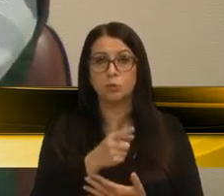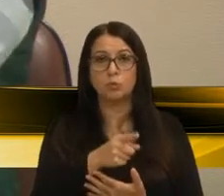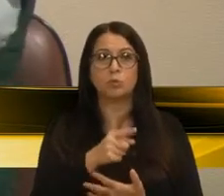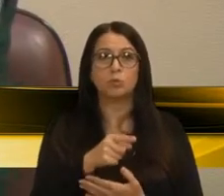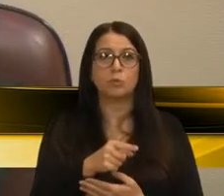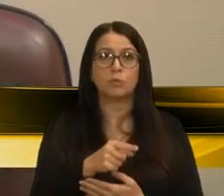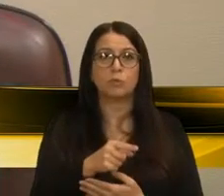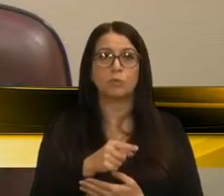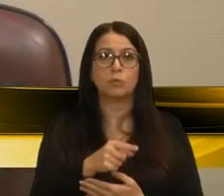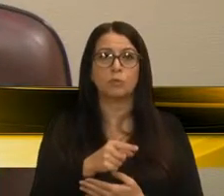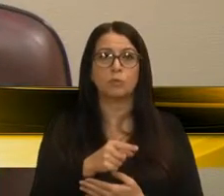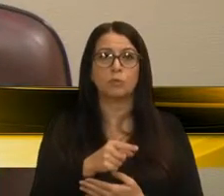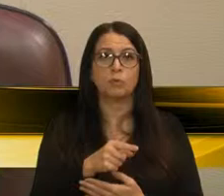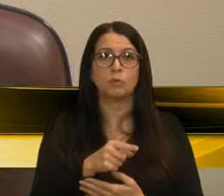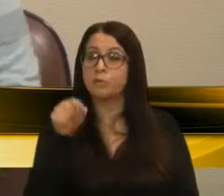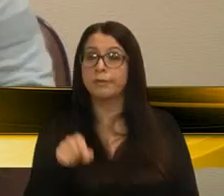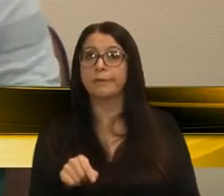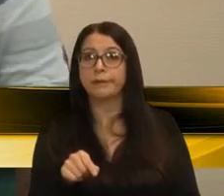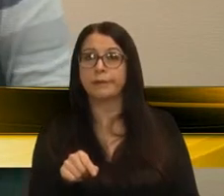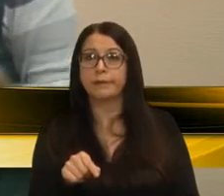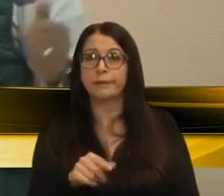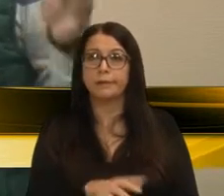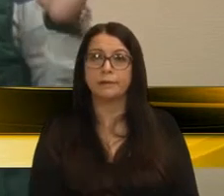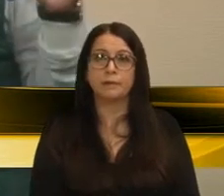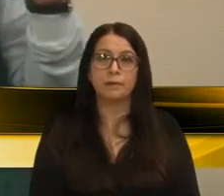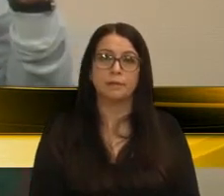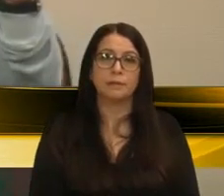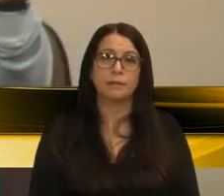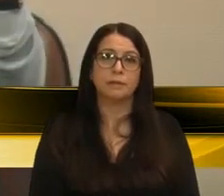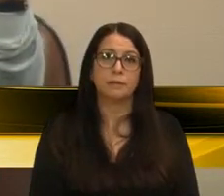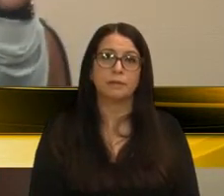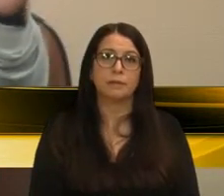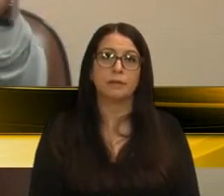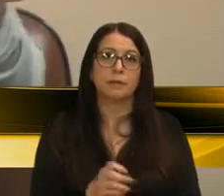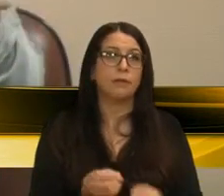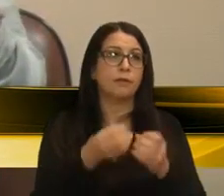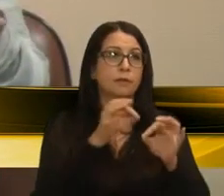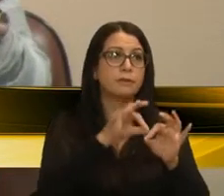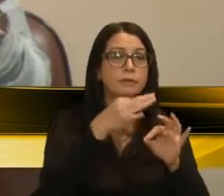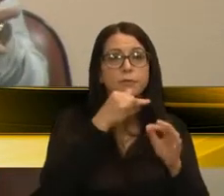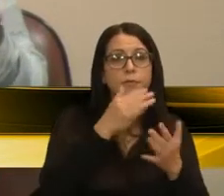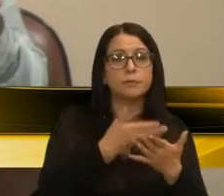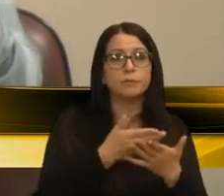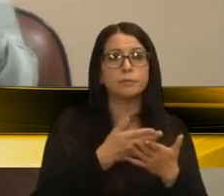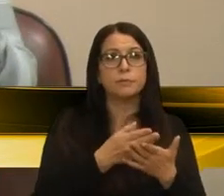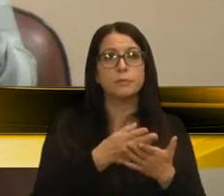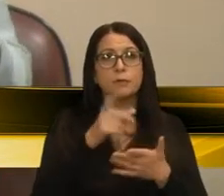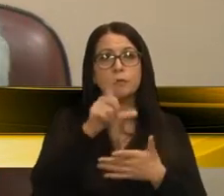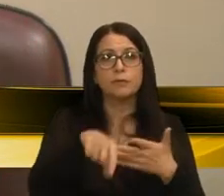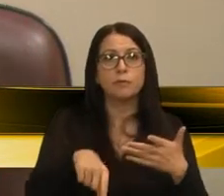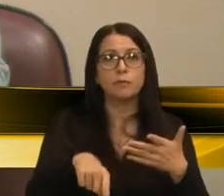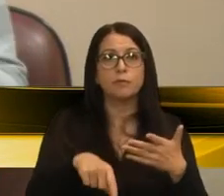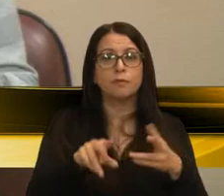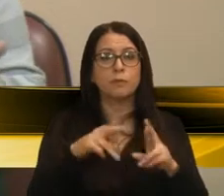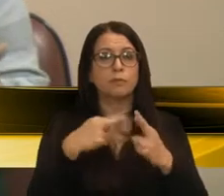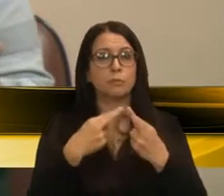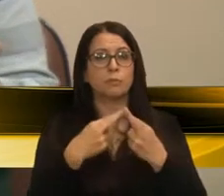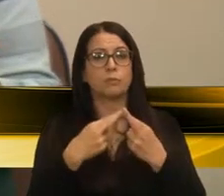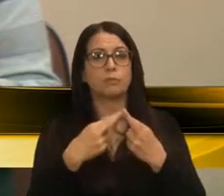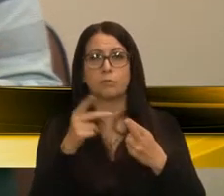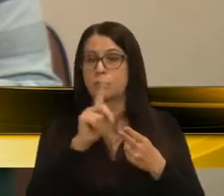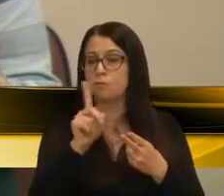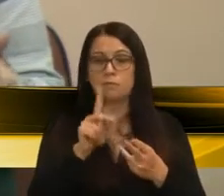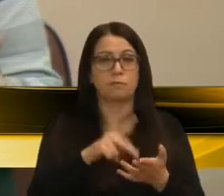Até foi decidido aqui, lá na Festa da Uva, o Fiorin Car foi numa reunião. Não, não é verdade